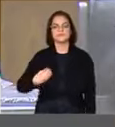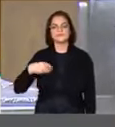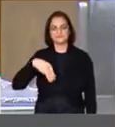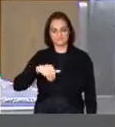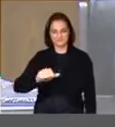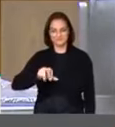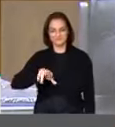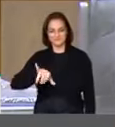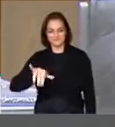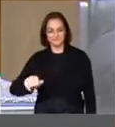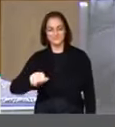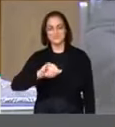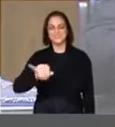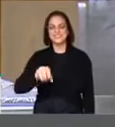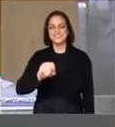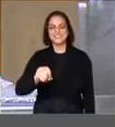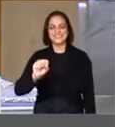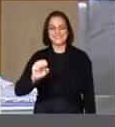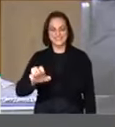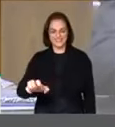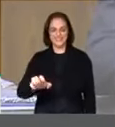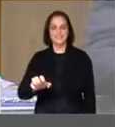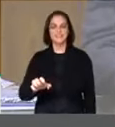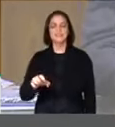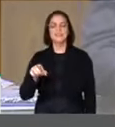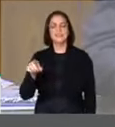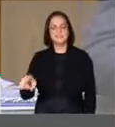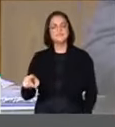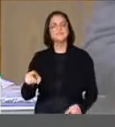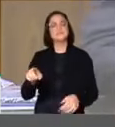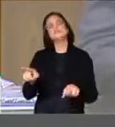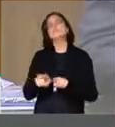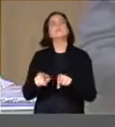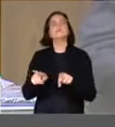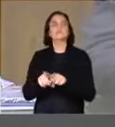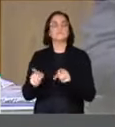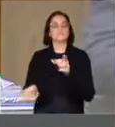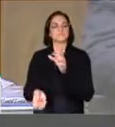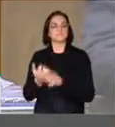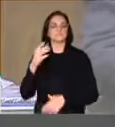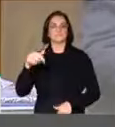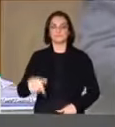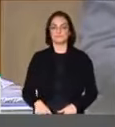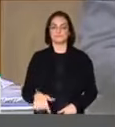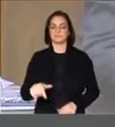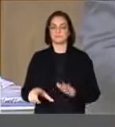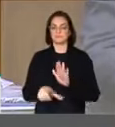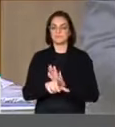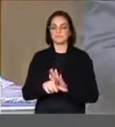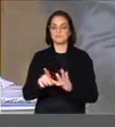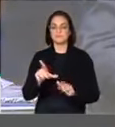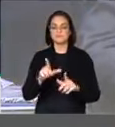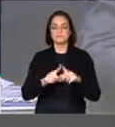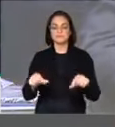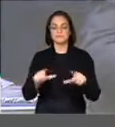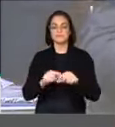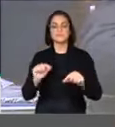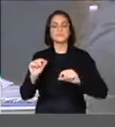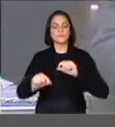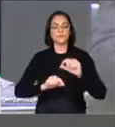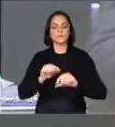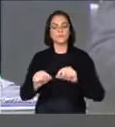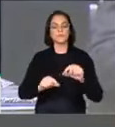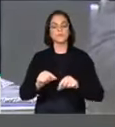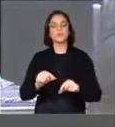Maninha, que aqui está conosco também, que foi autora de uma legislação aqui em Brasília para responsabilizar